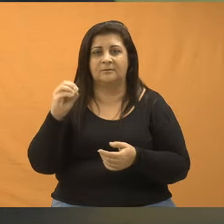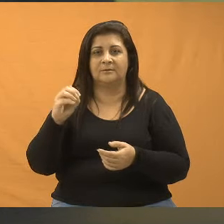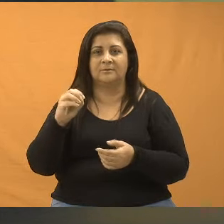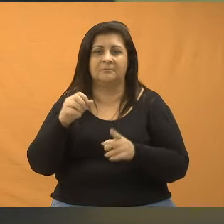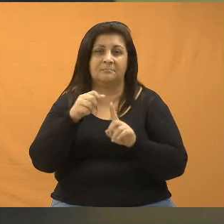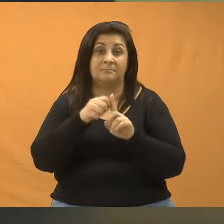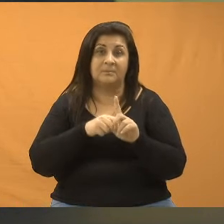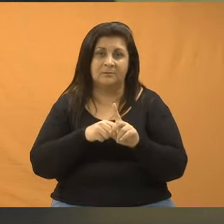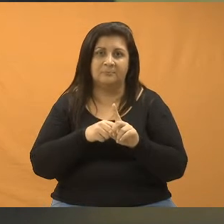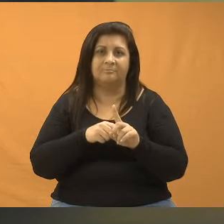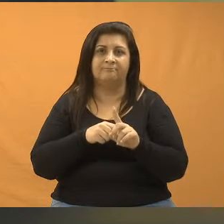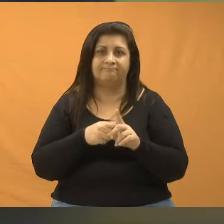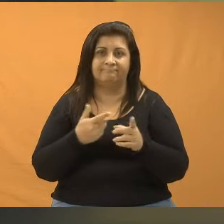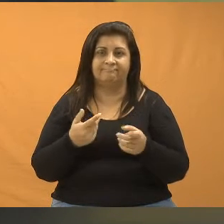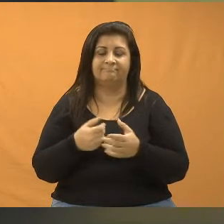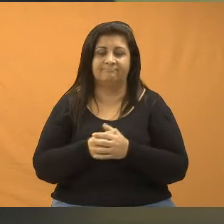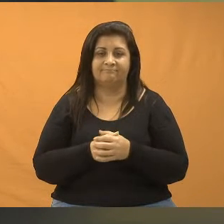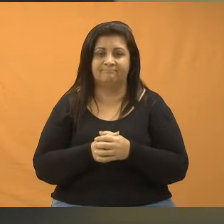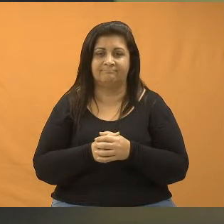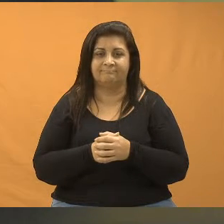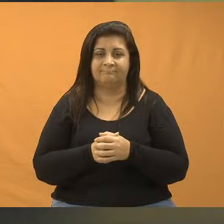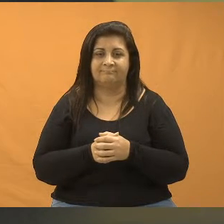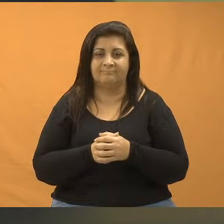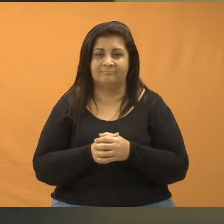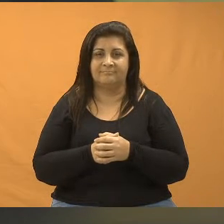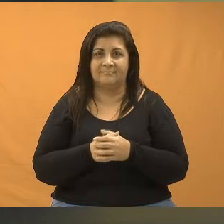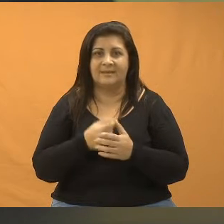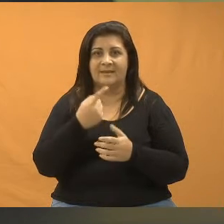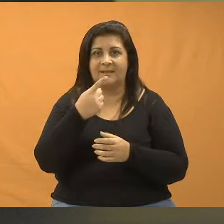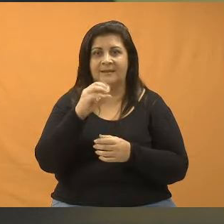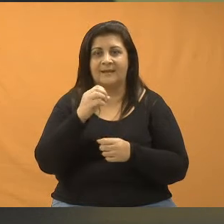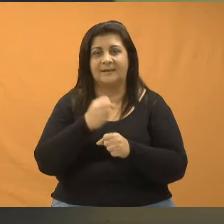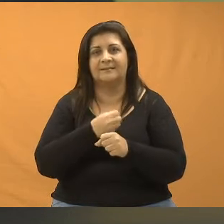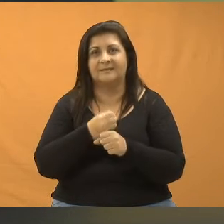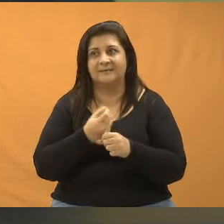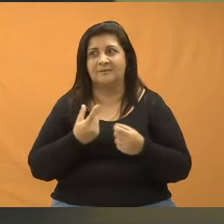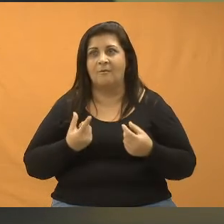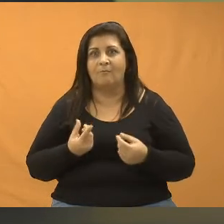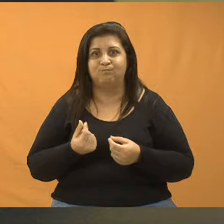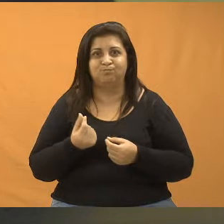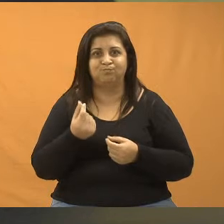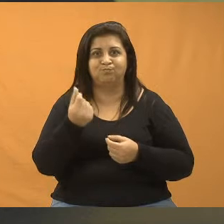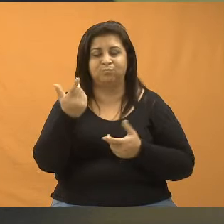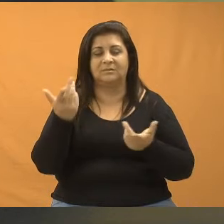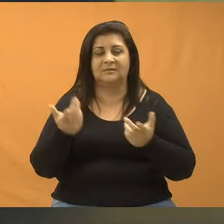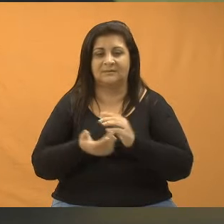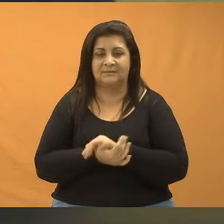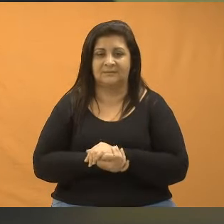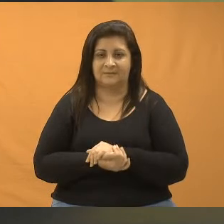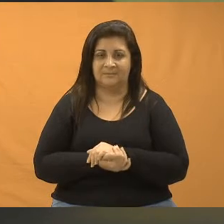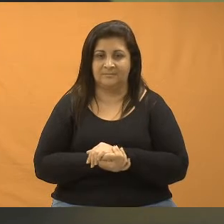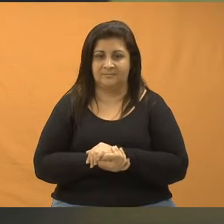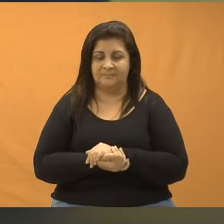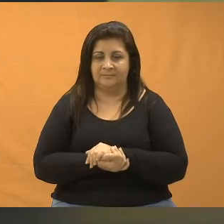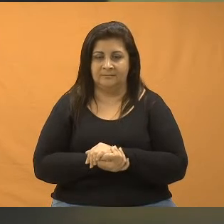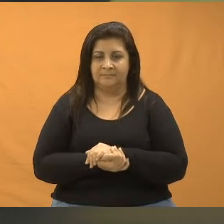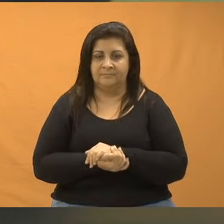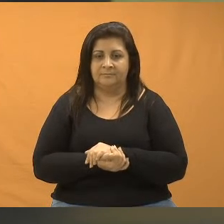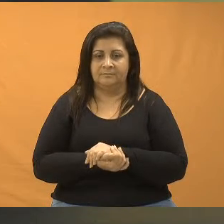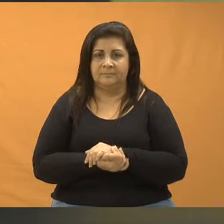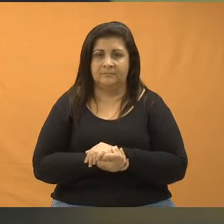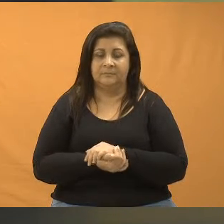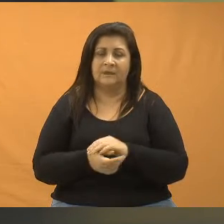né? Aí, se pegar em 10 anos, você tem um volume muito considerável de recursos. Então, o que acontece?